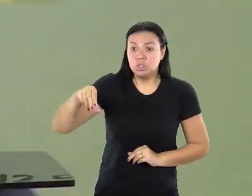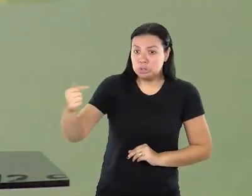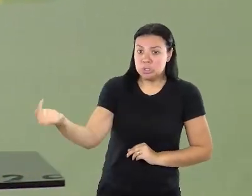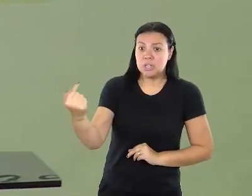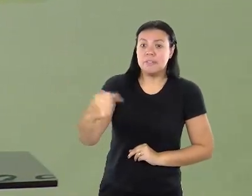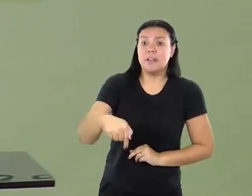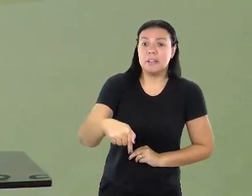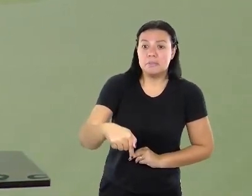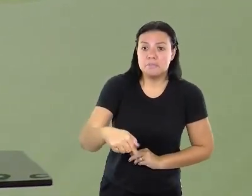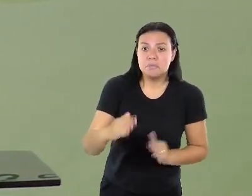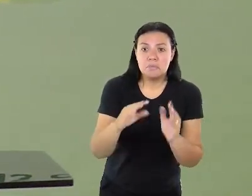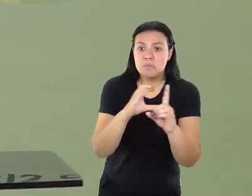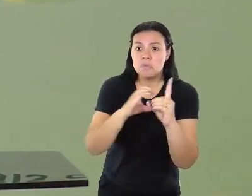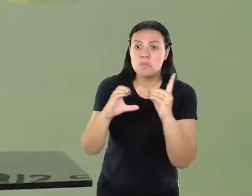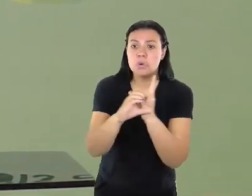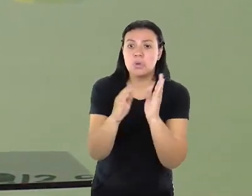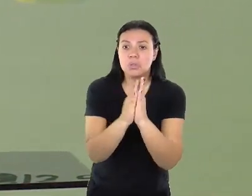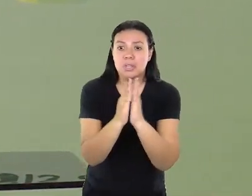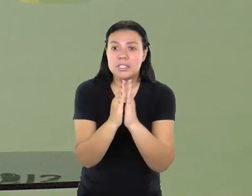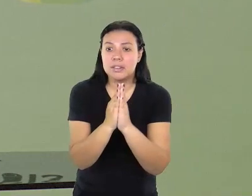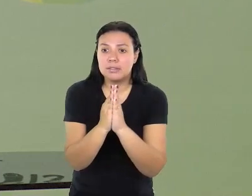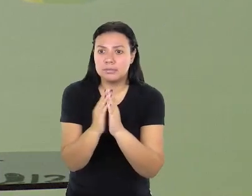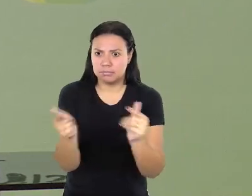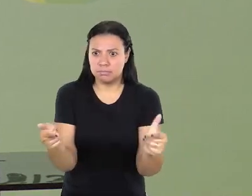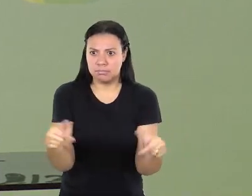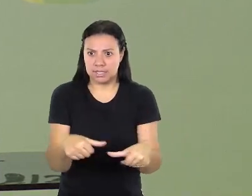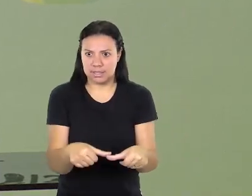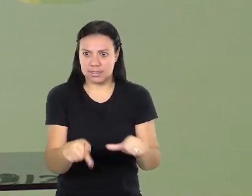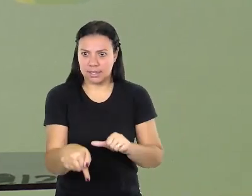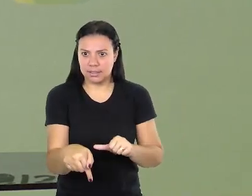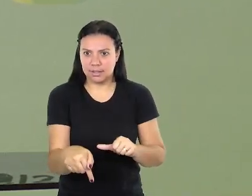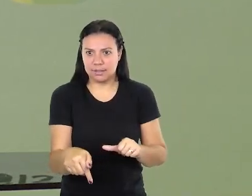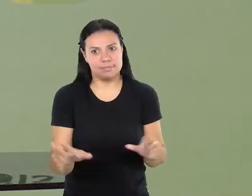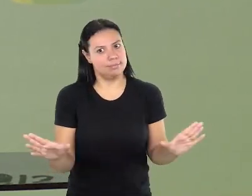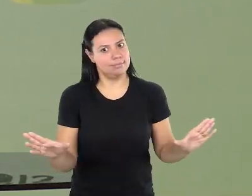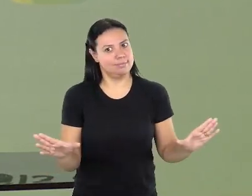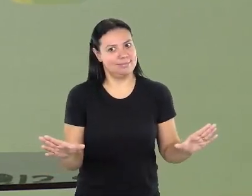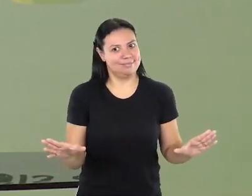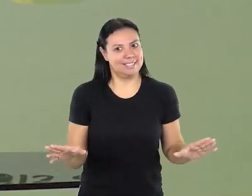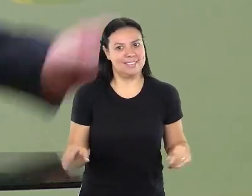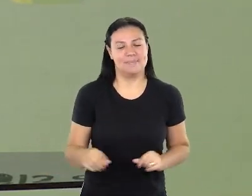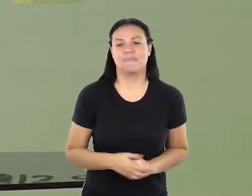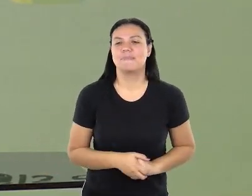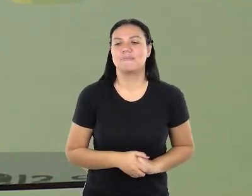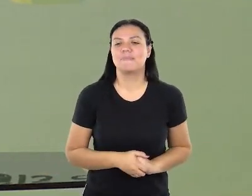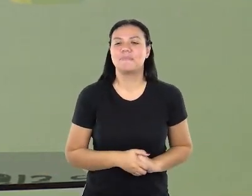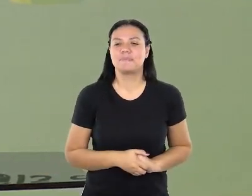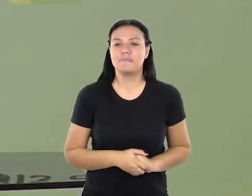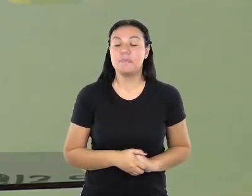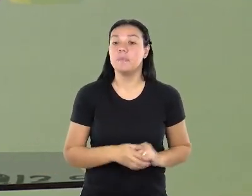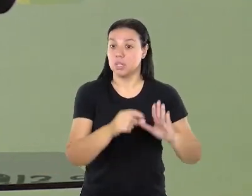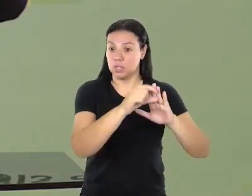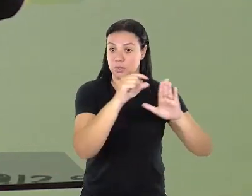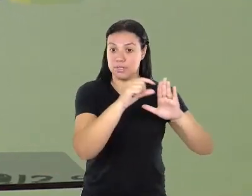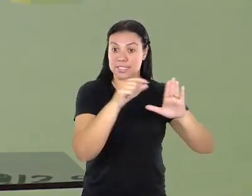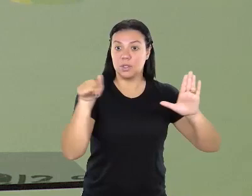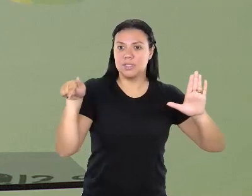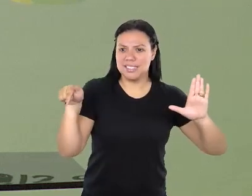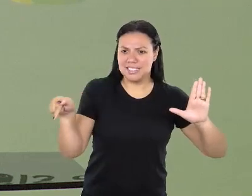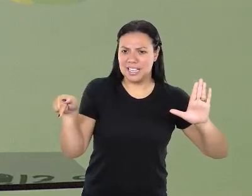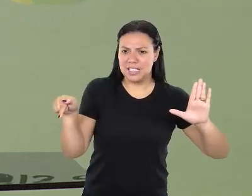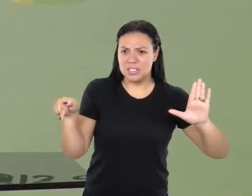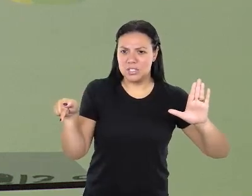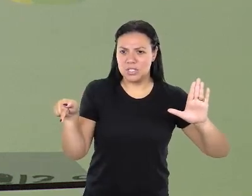Veja no texto, claramente, na minha angústia. No versículo 7, veja lá no versículo 7 do capítulo 2,